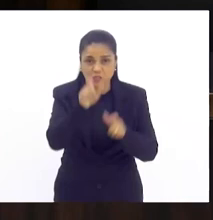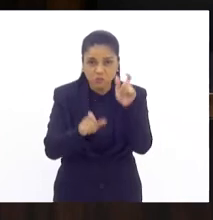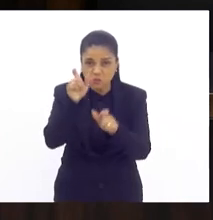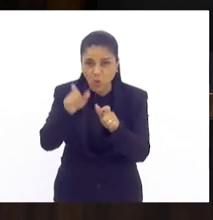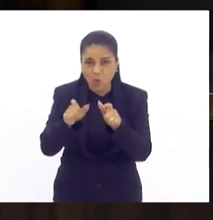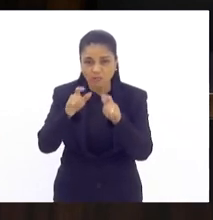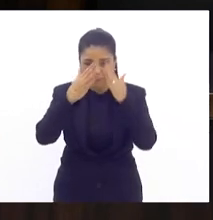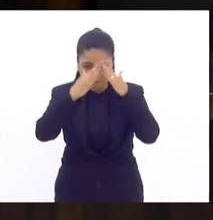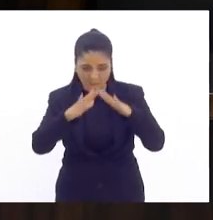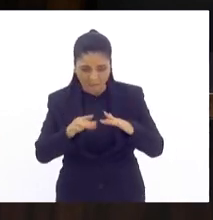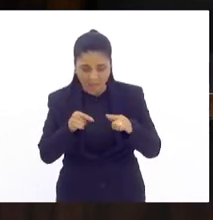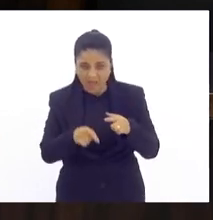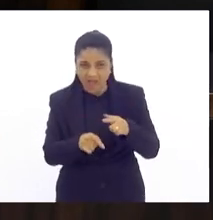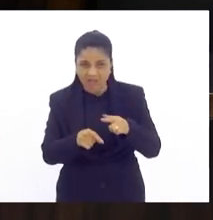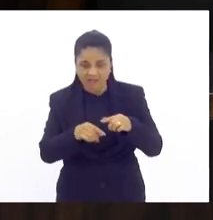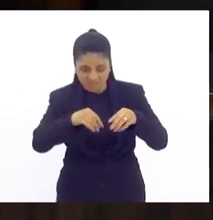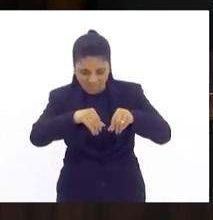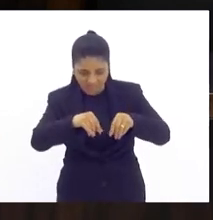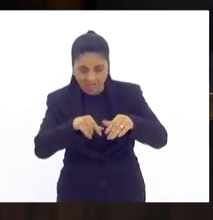Eles foram